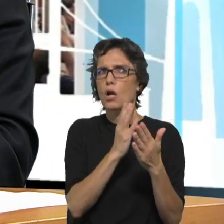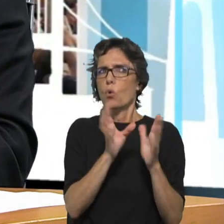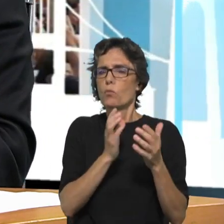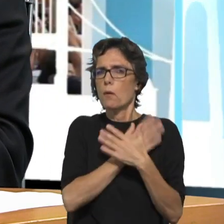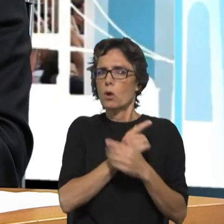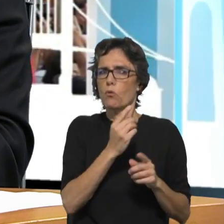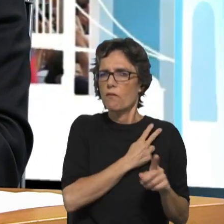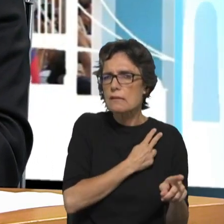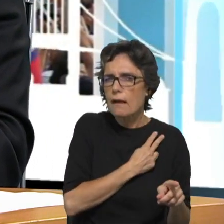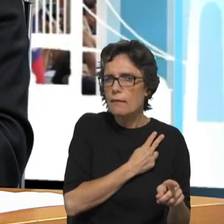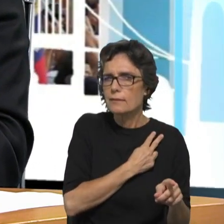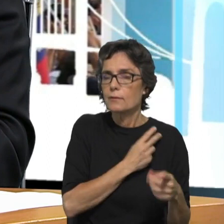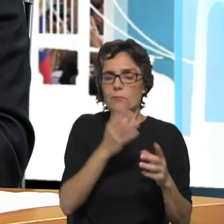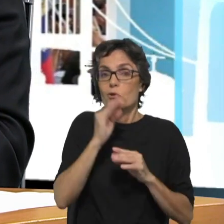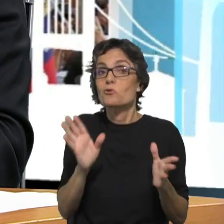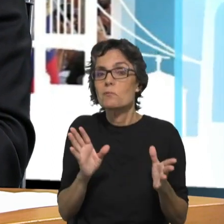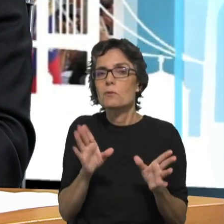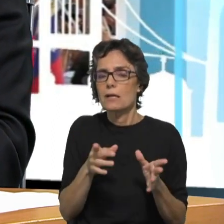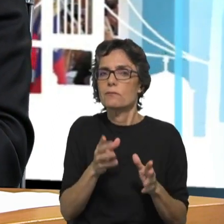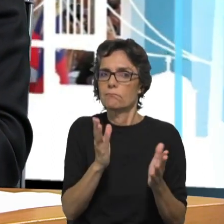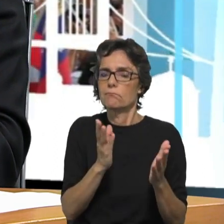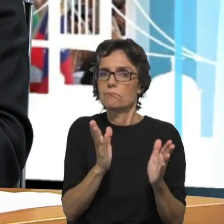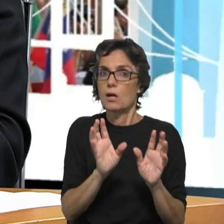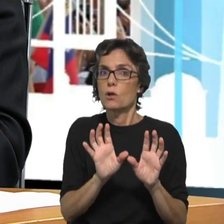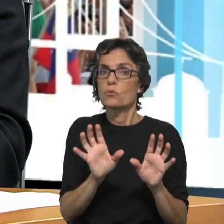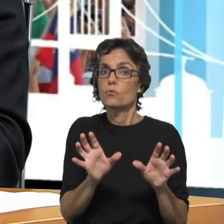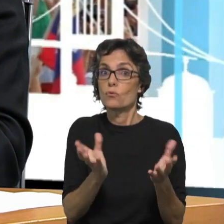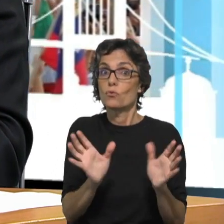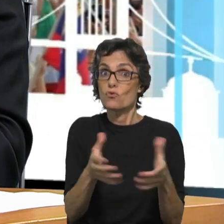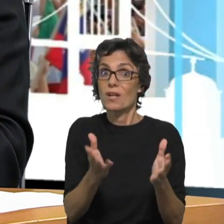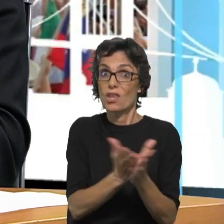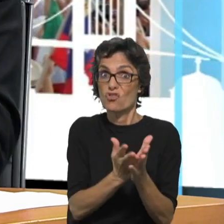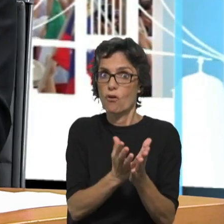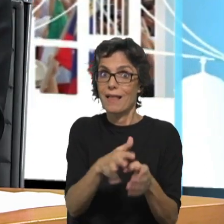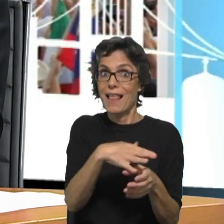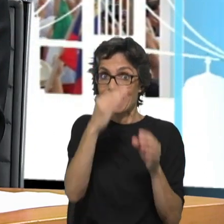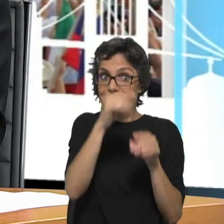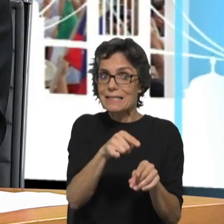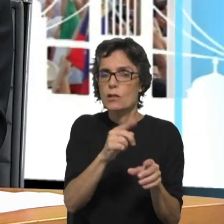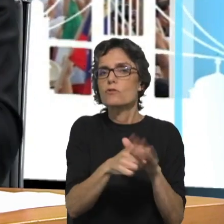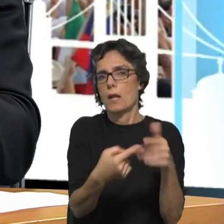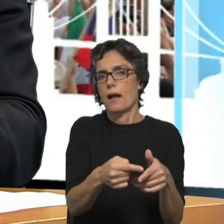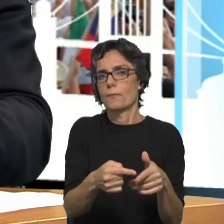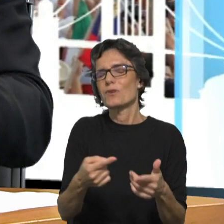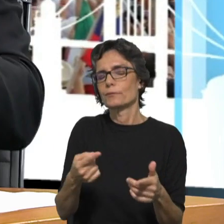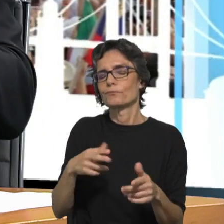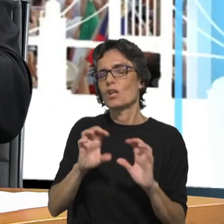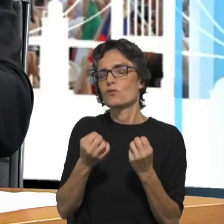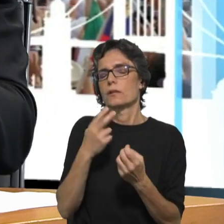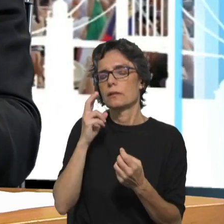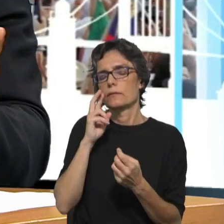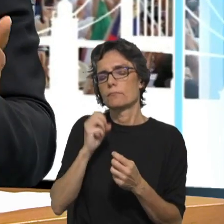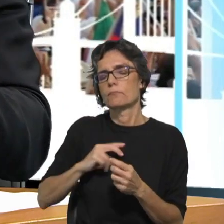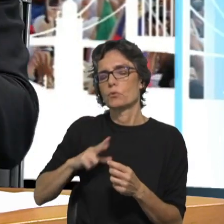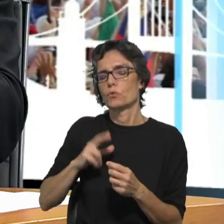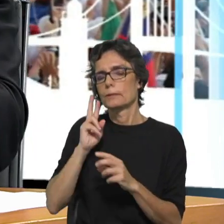todo o caso, parece-nos que é um ponto, algo que na sociedade portuguesa não está tão bem resolvido. E é algo